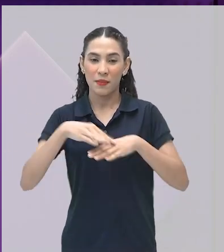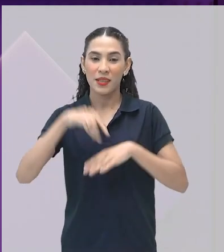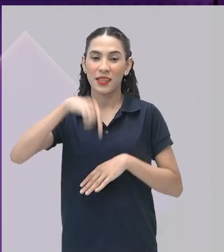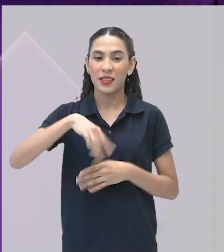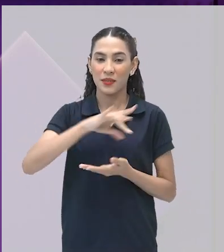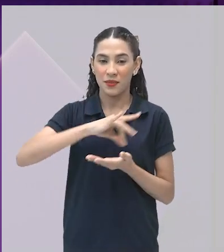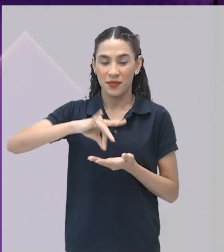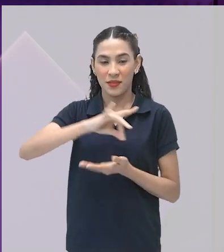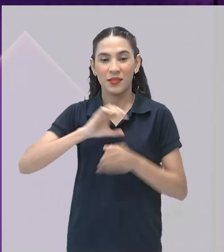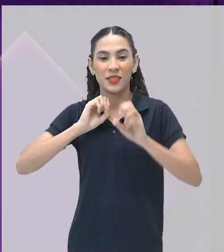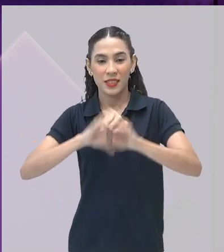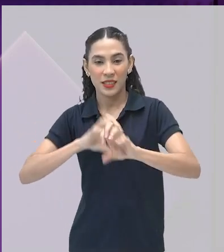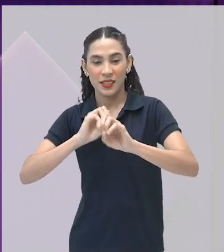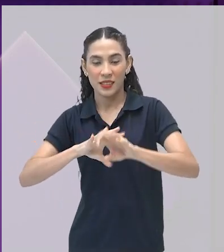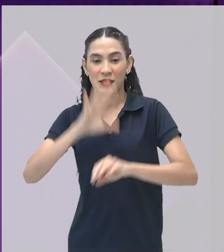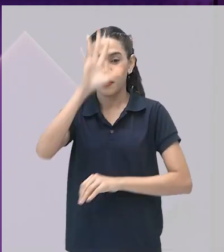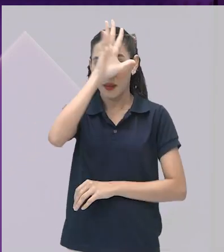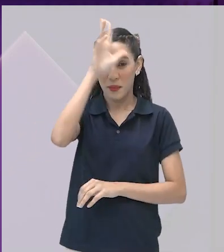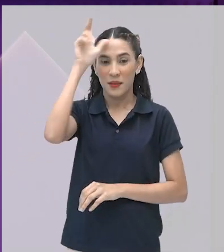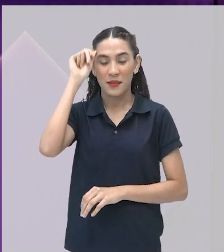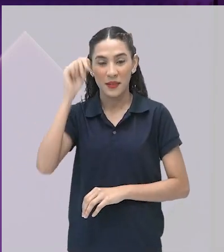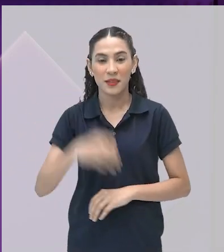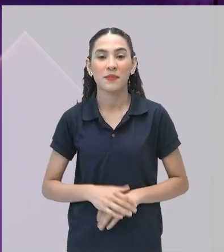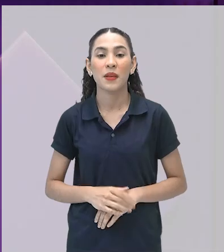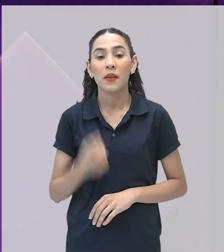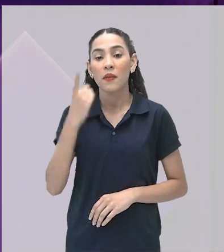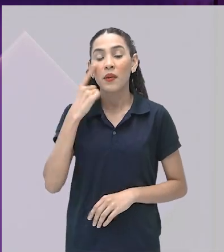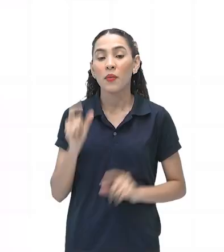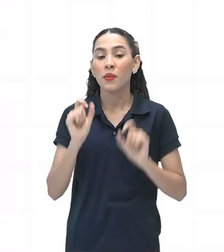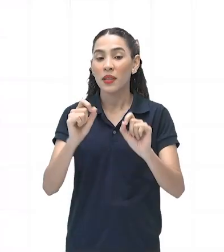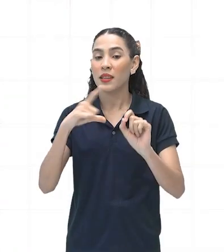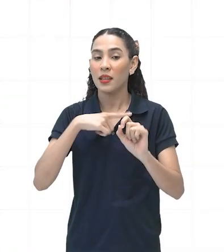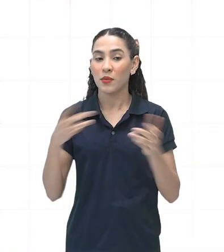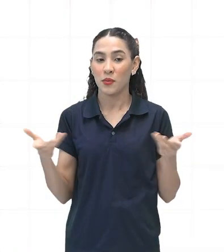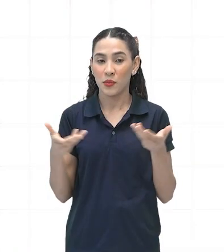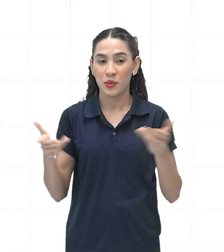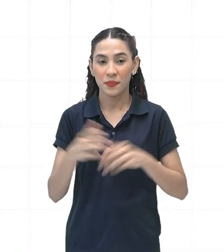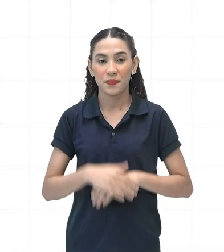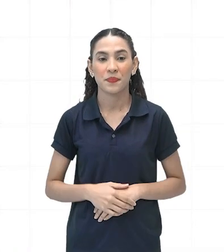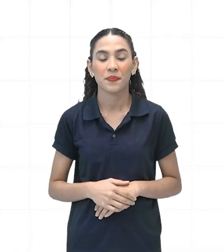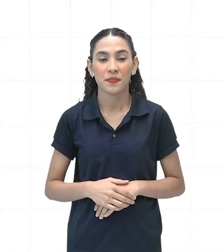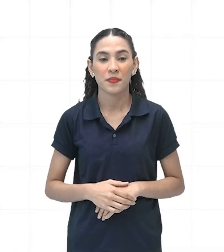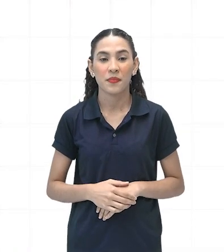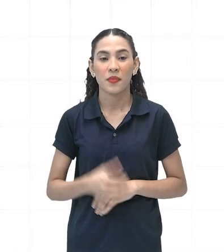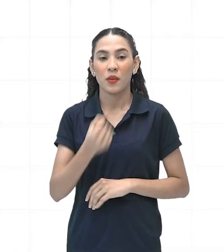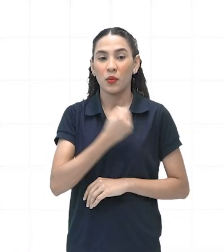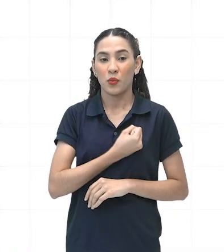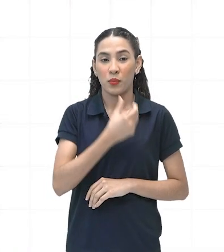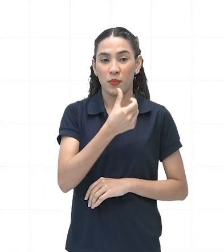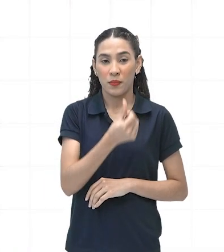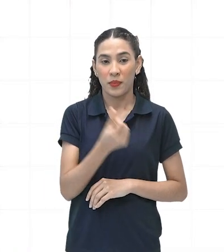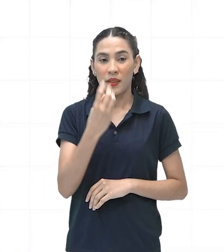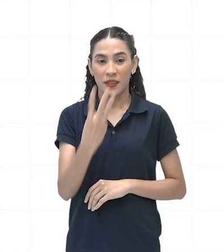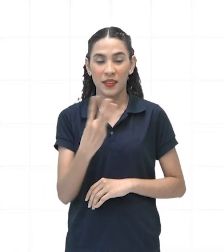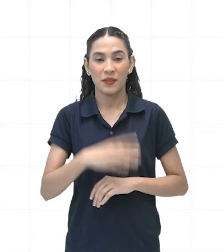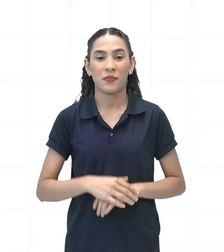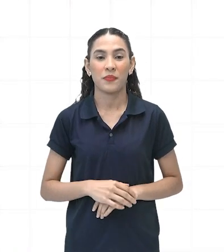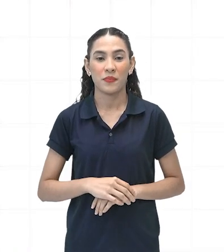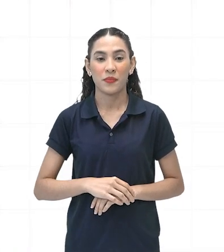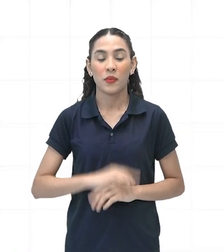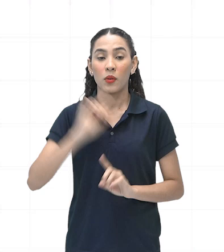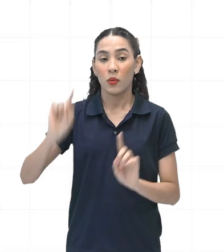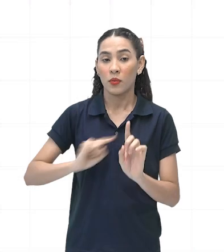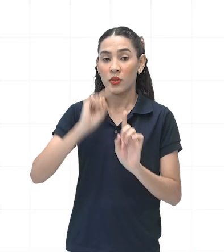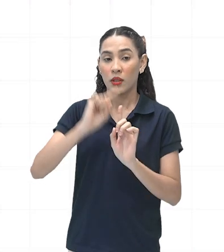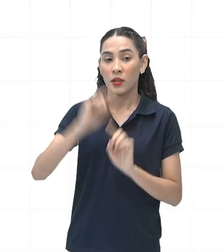aqui do Centro de Mídias de Educação do Amazonas, e vamos ver o que temos para a nossa aula. Aula de número 63,